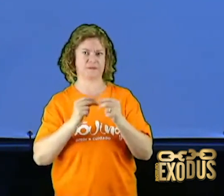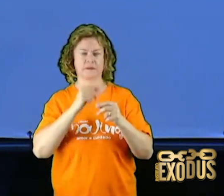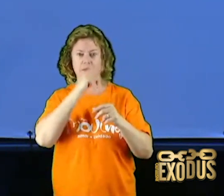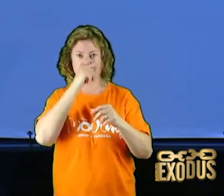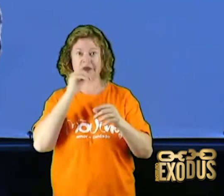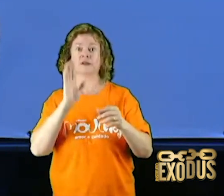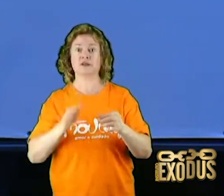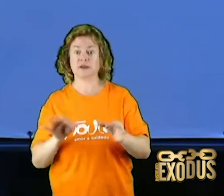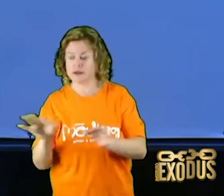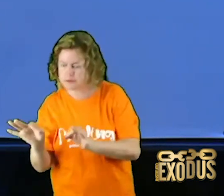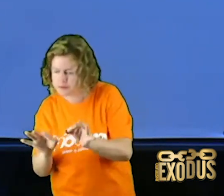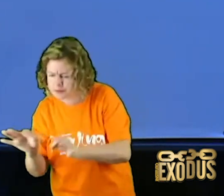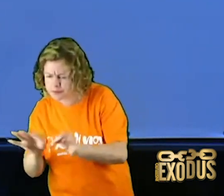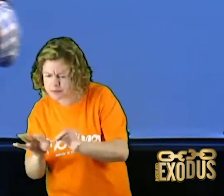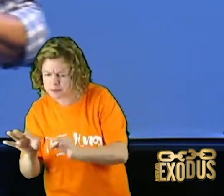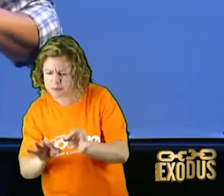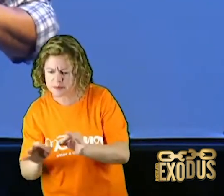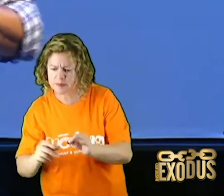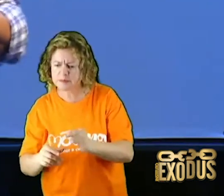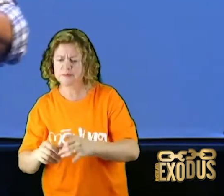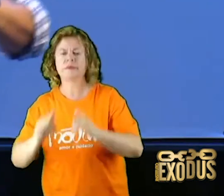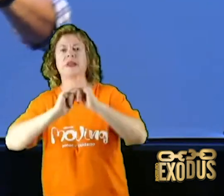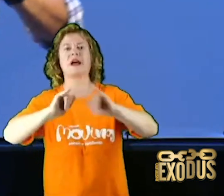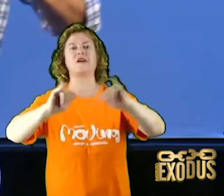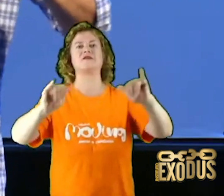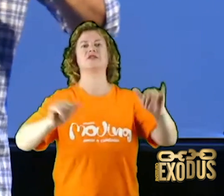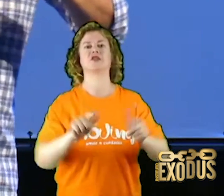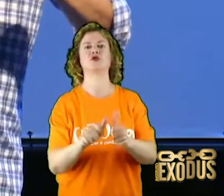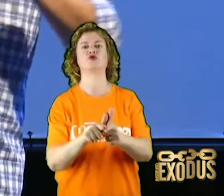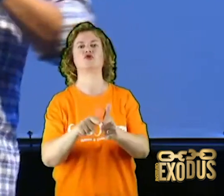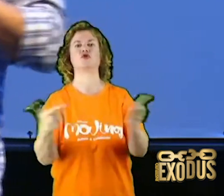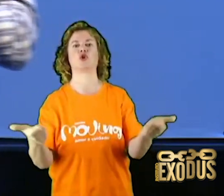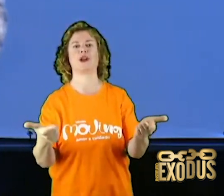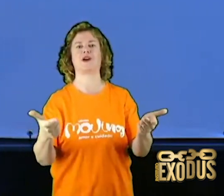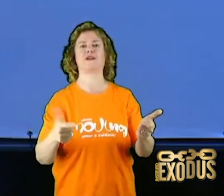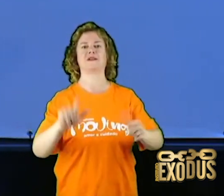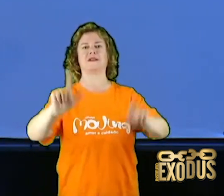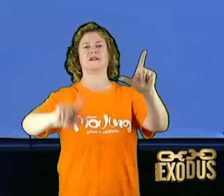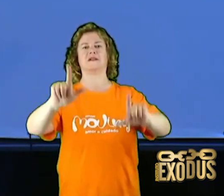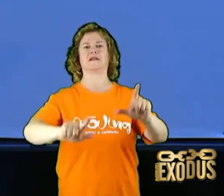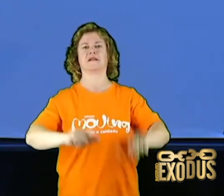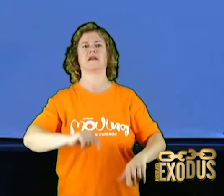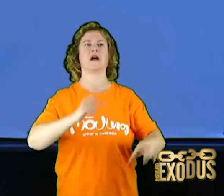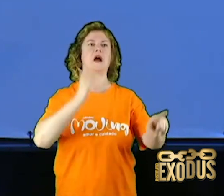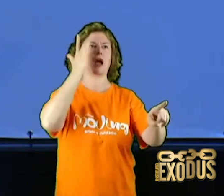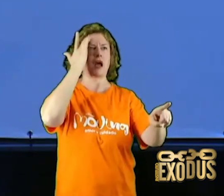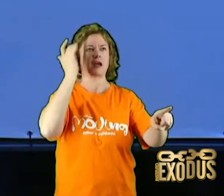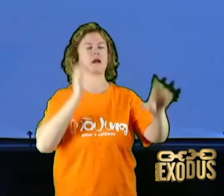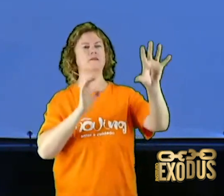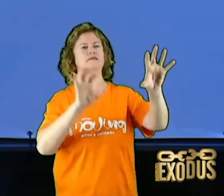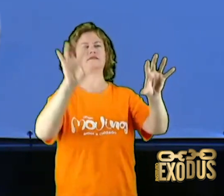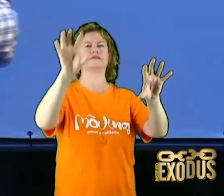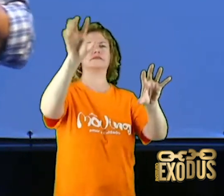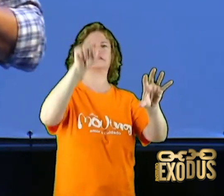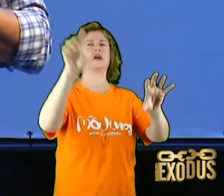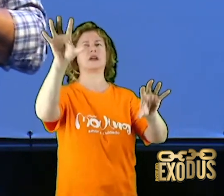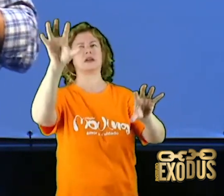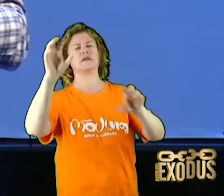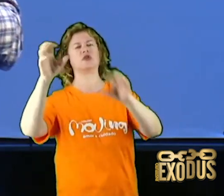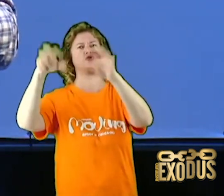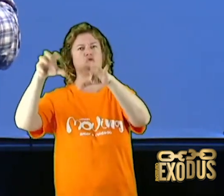das nuvens, o ciclo das nuvens sobre o país, sobre a região. O que, que Deus